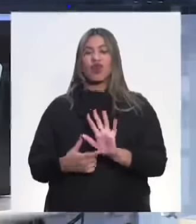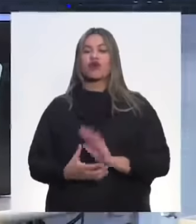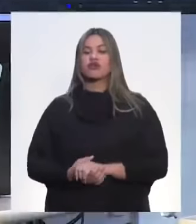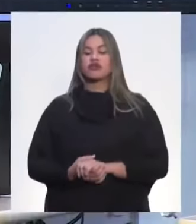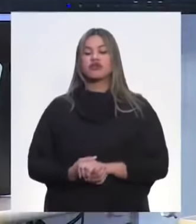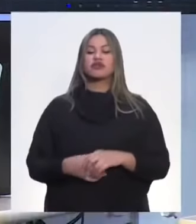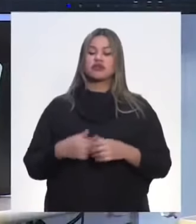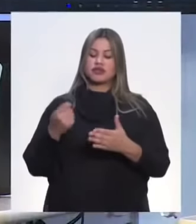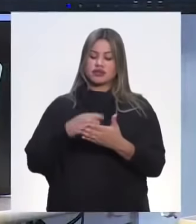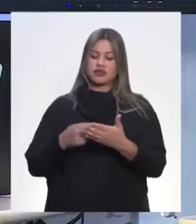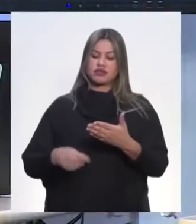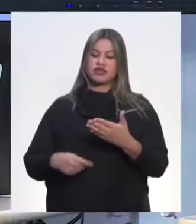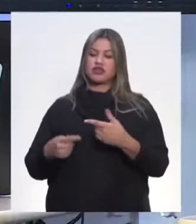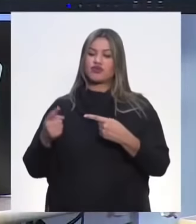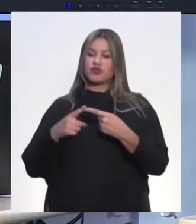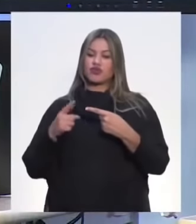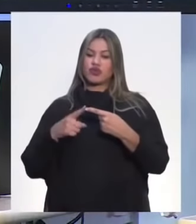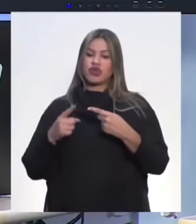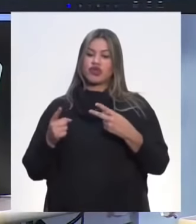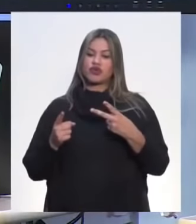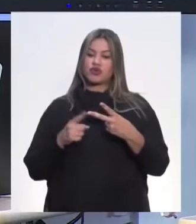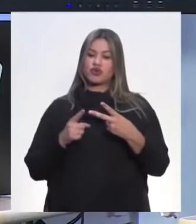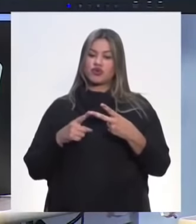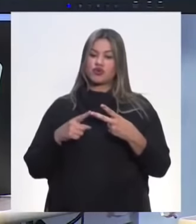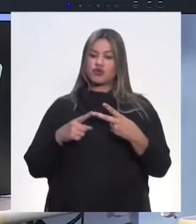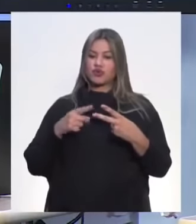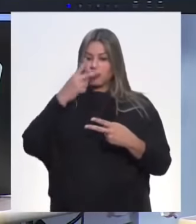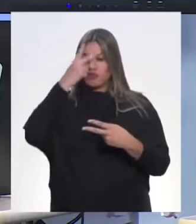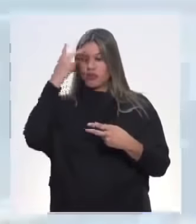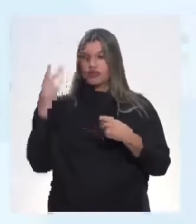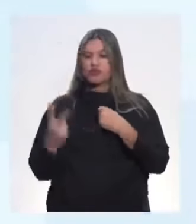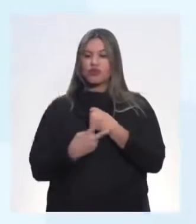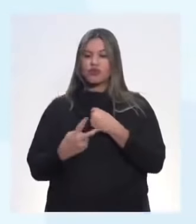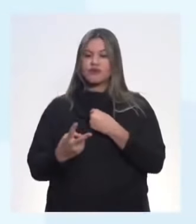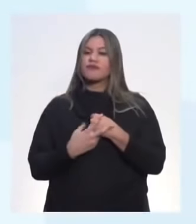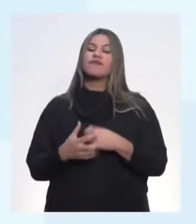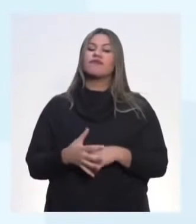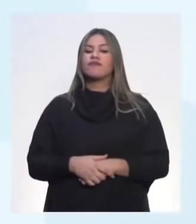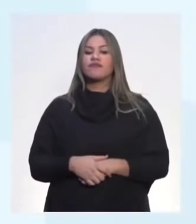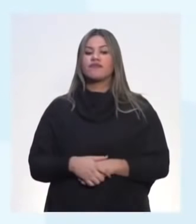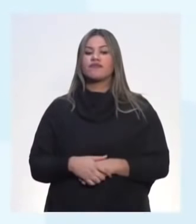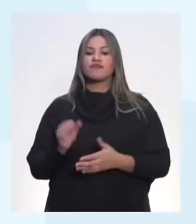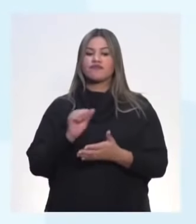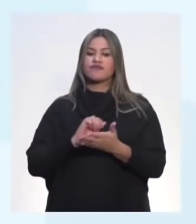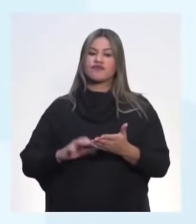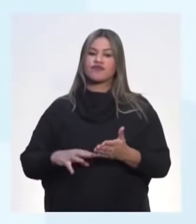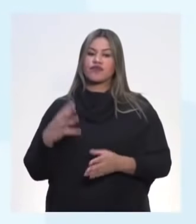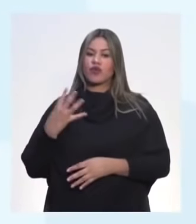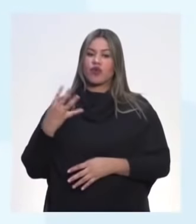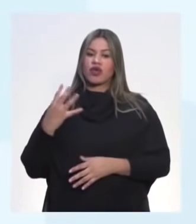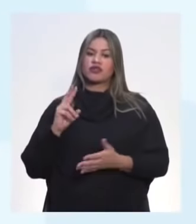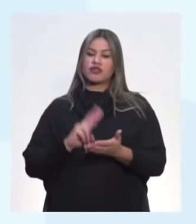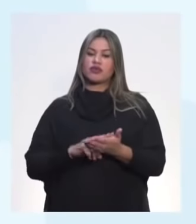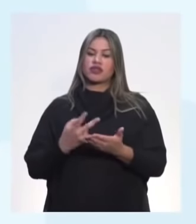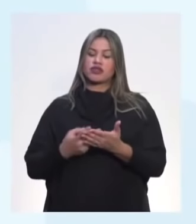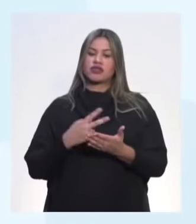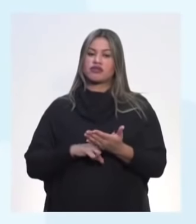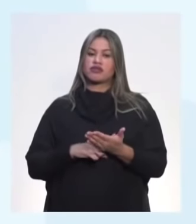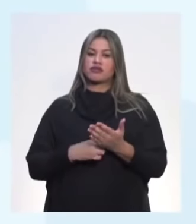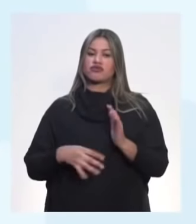pena a gente sempre retomar isso daí. Dando prosseguimento, atividade 4, interpretação textual. Você tinha falado que ia voltar